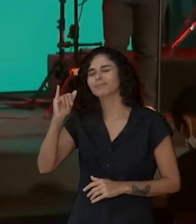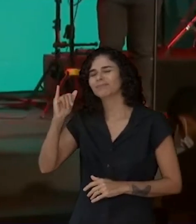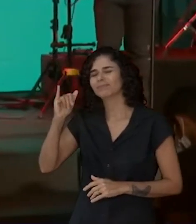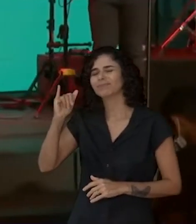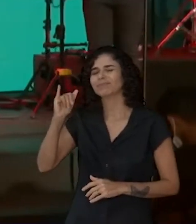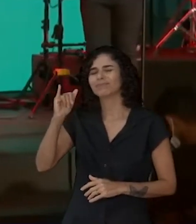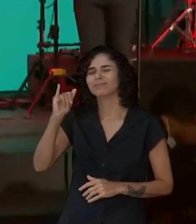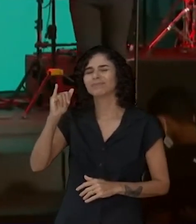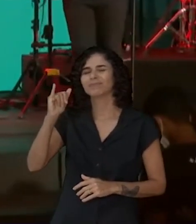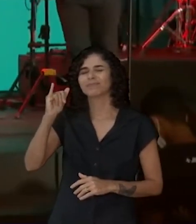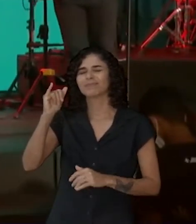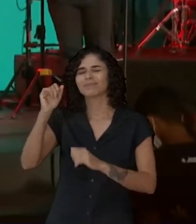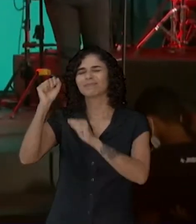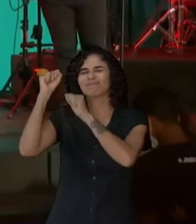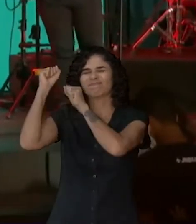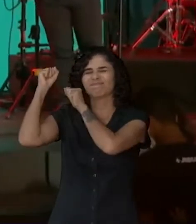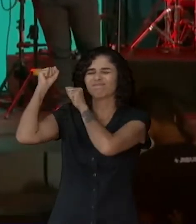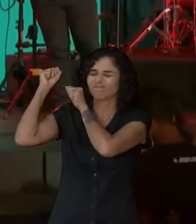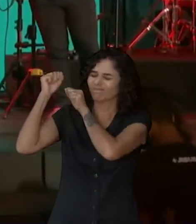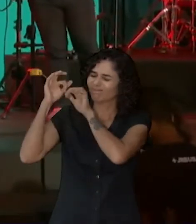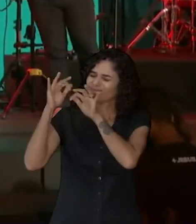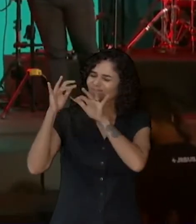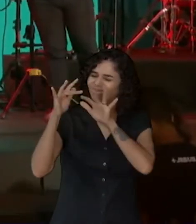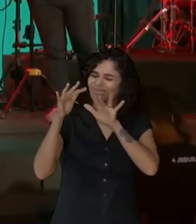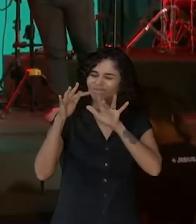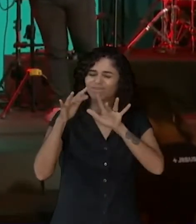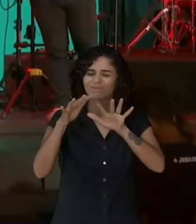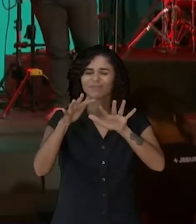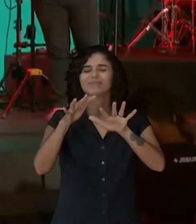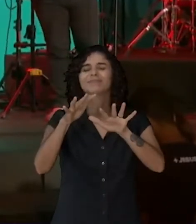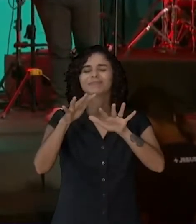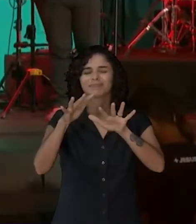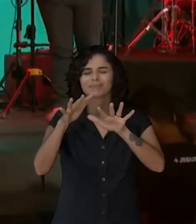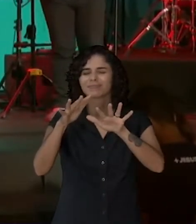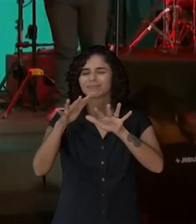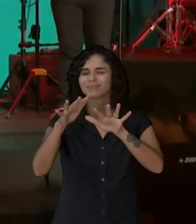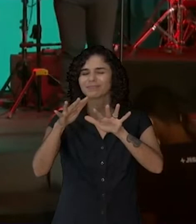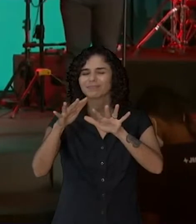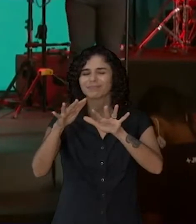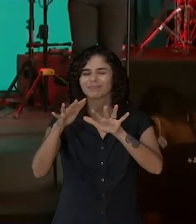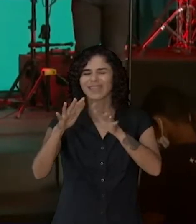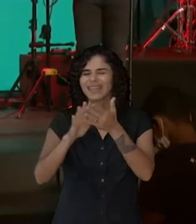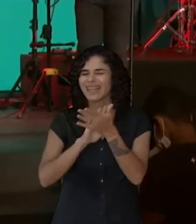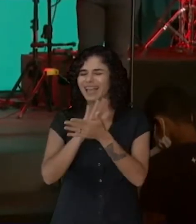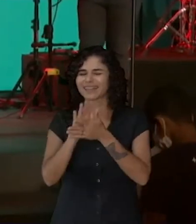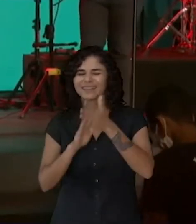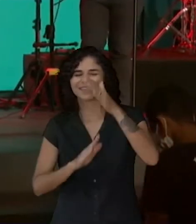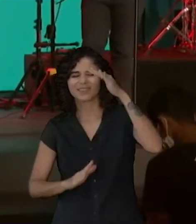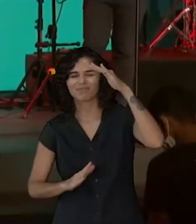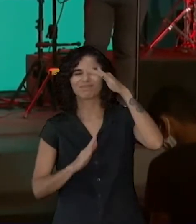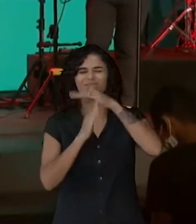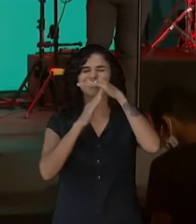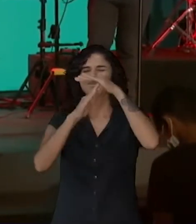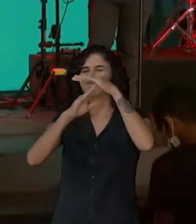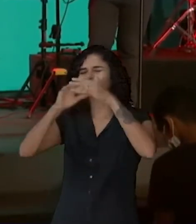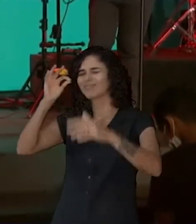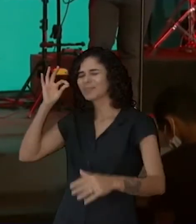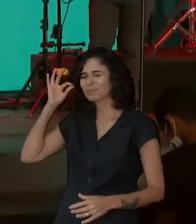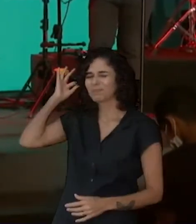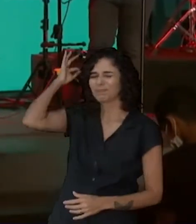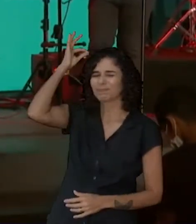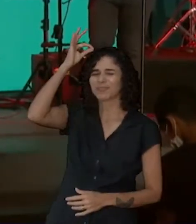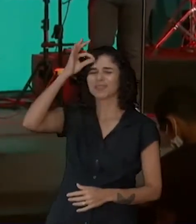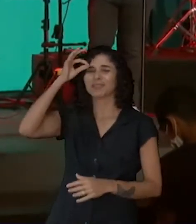derrama do Espírito abundantemente. Espírito Santo de Deus, toma-os de